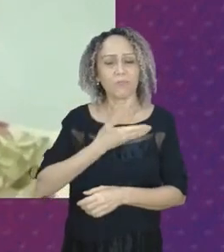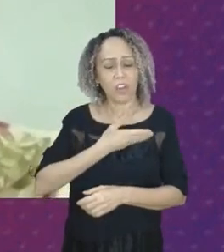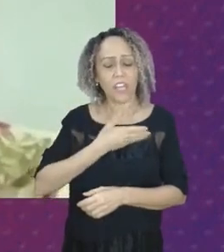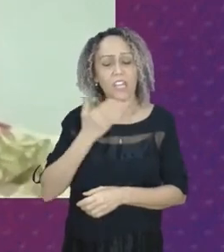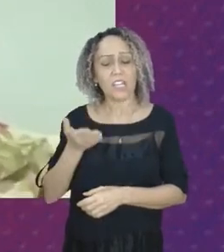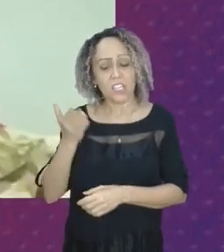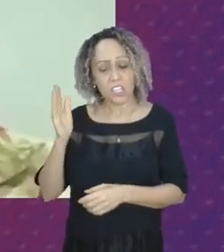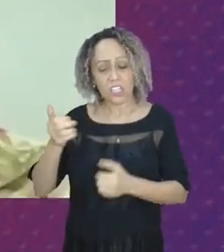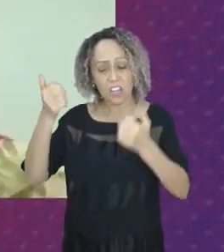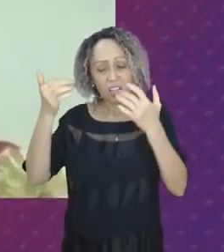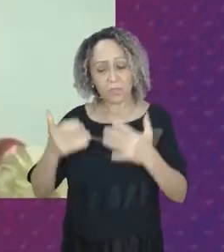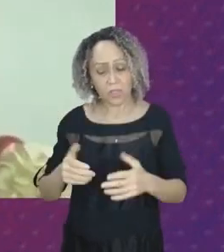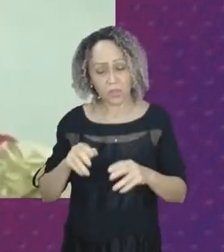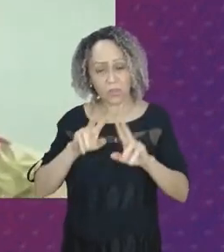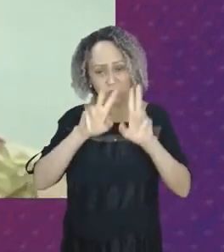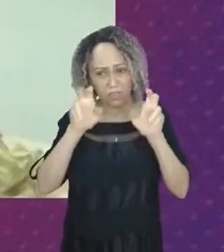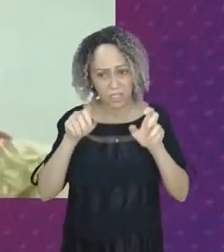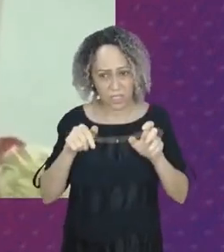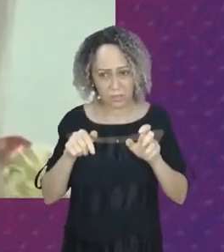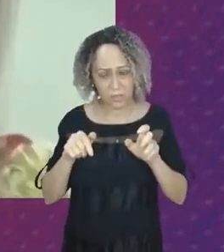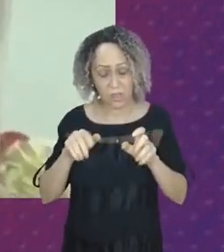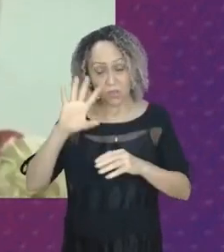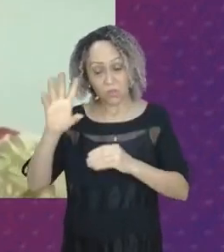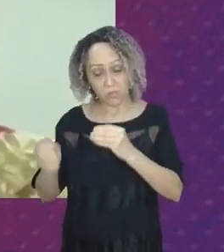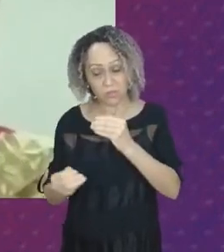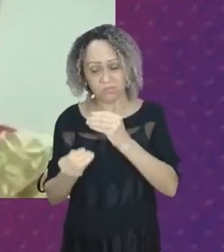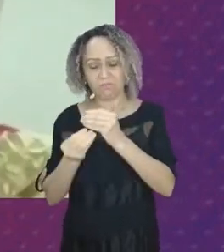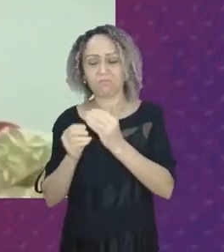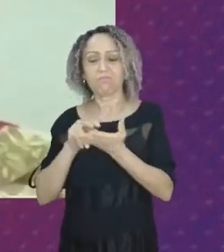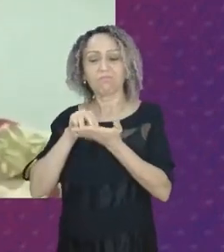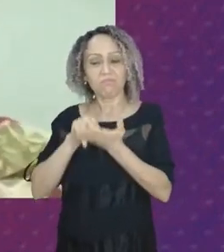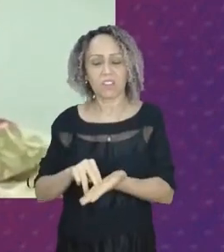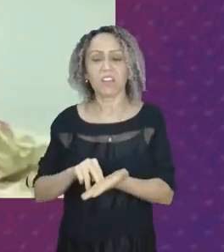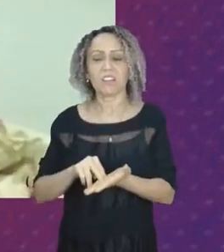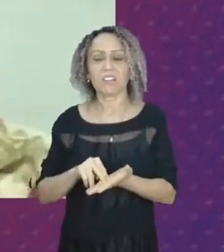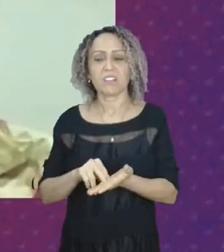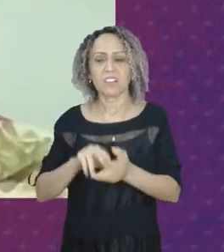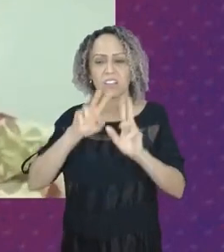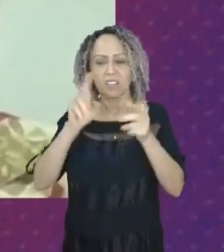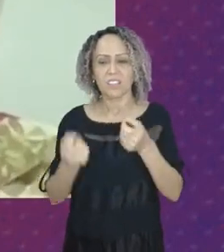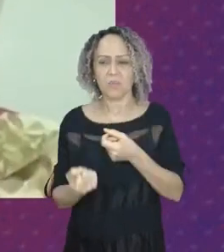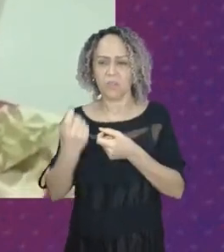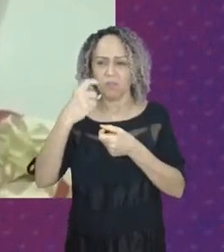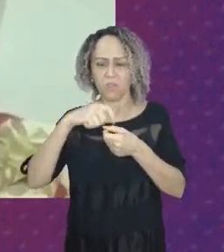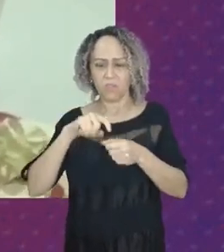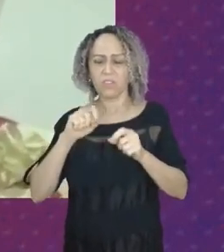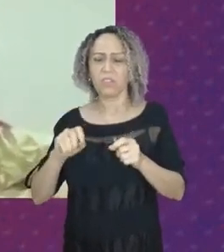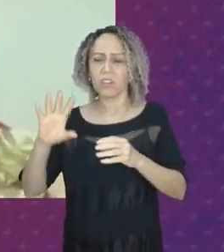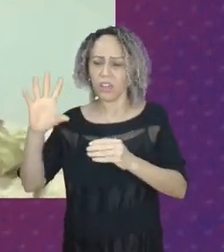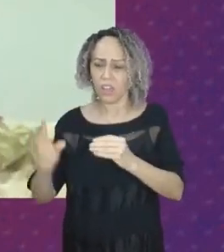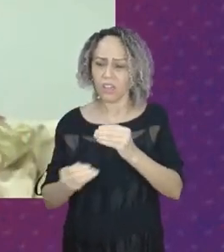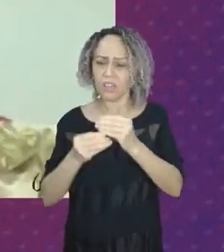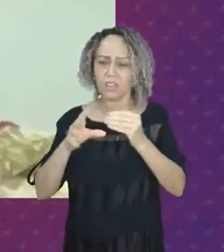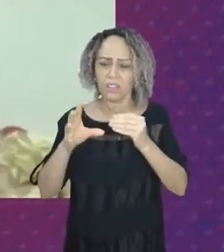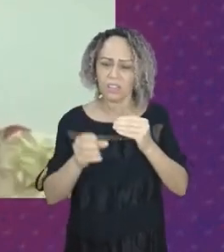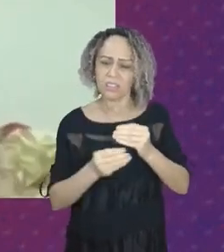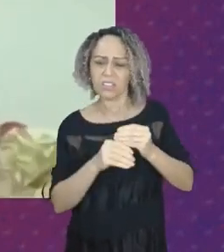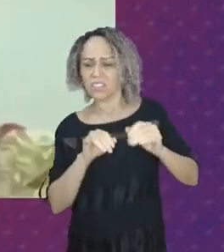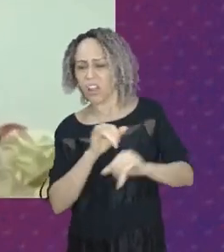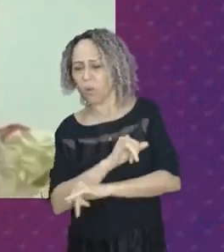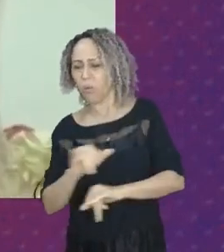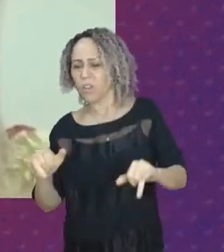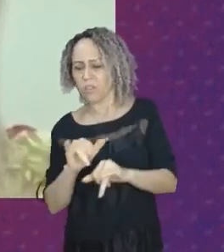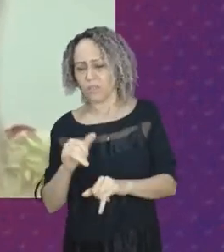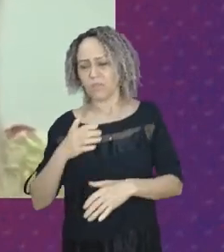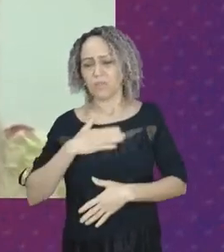vou então somente enfatizar e retomar este tema, acrescentando algumas informações da